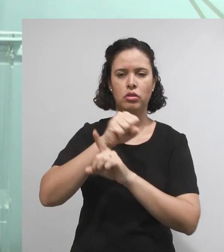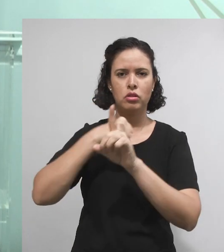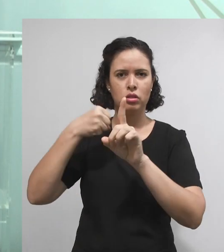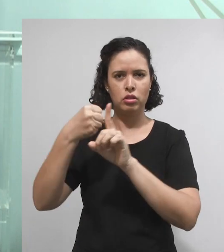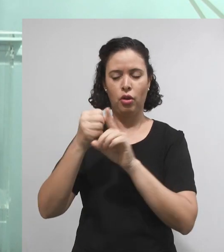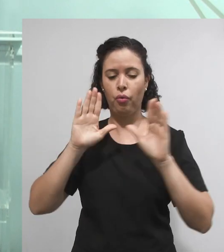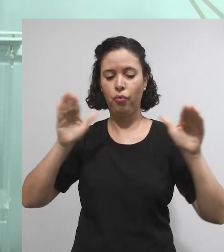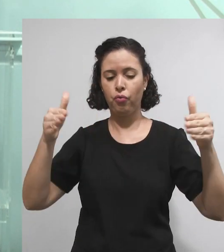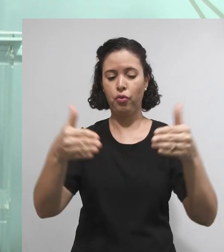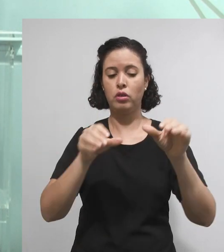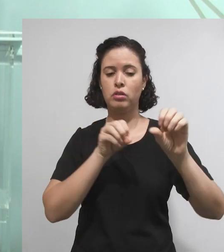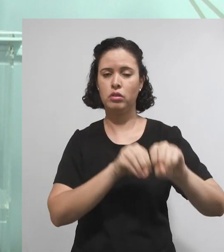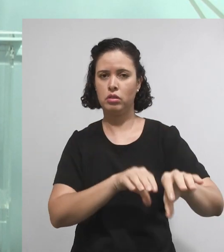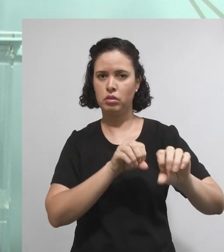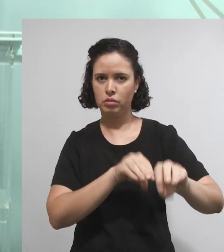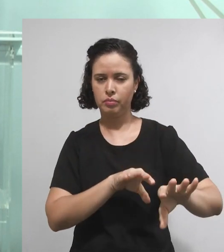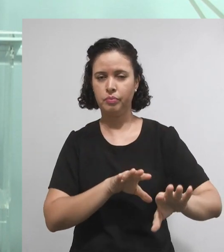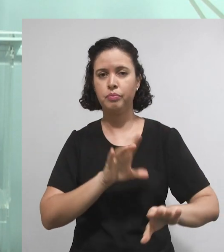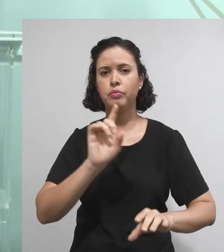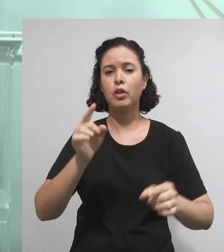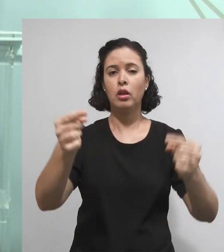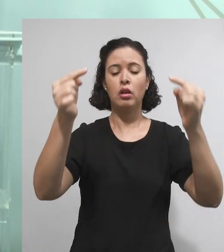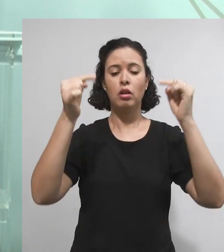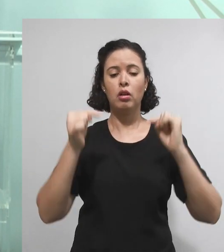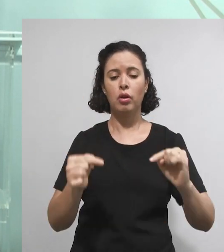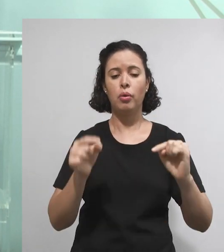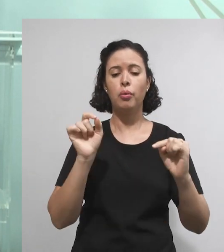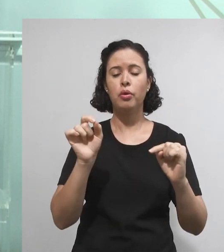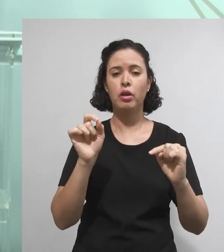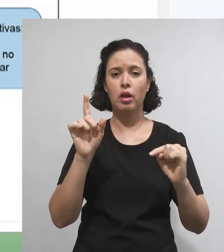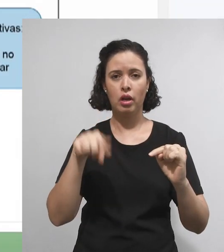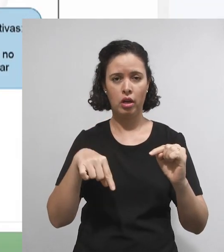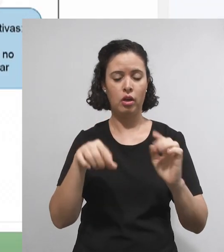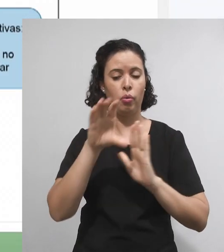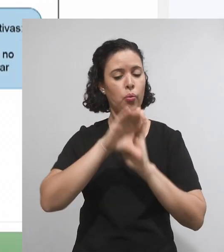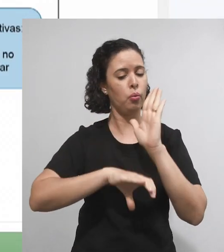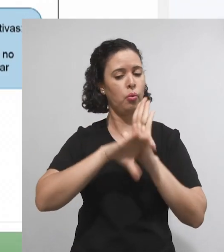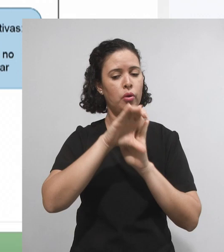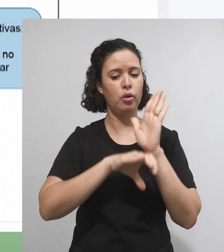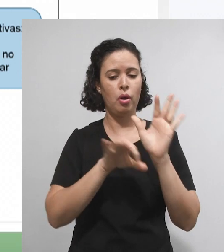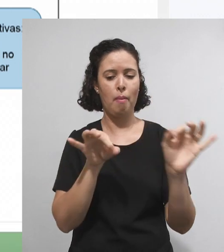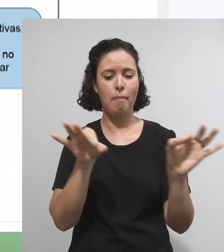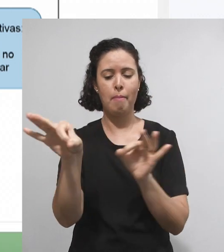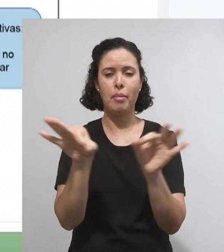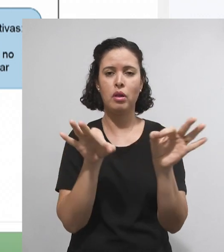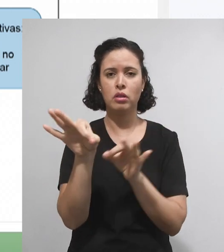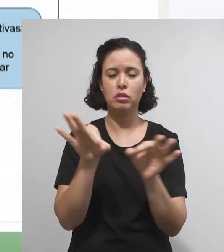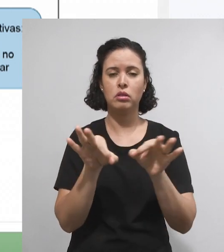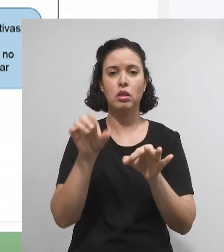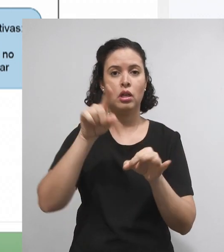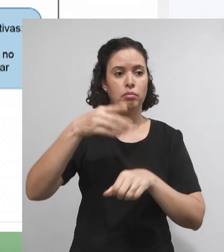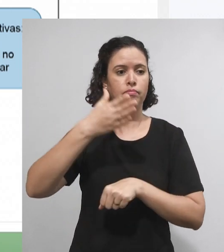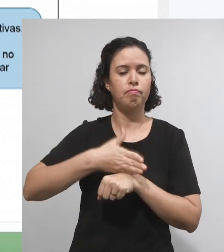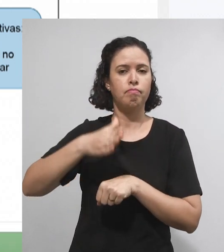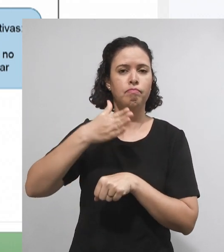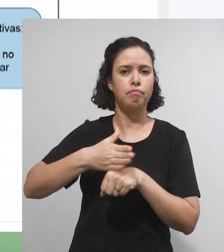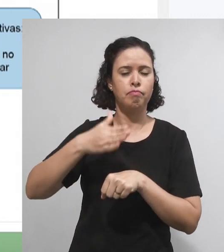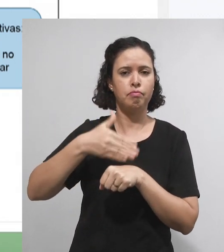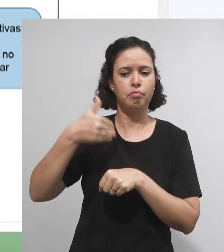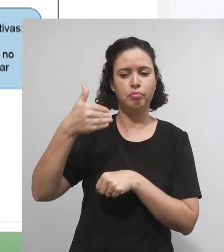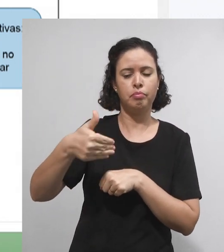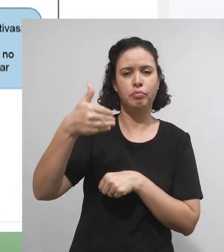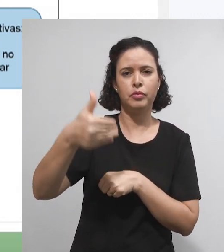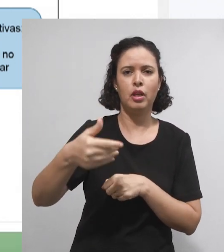educação. Depois a gente tem o currículo planejado. O currículo planejado, ele é a prática de